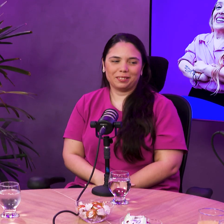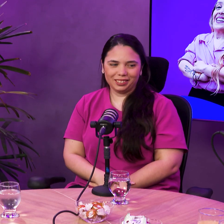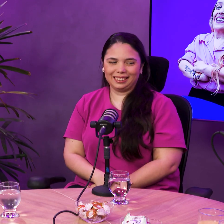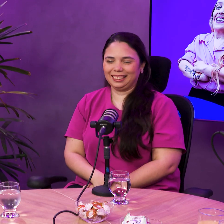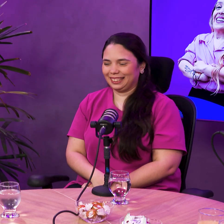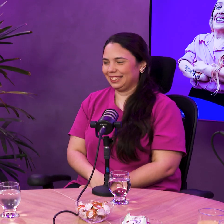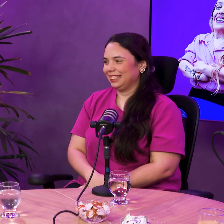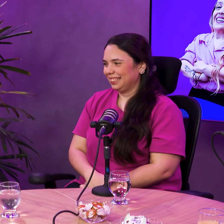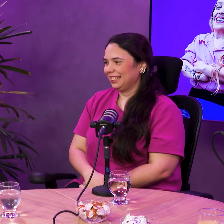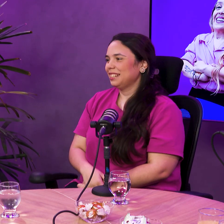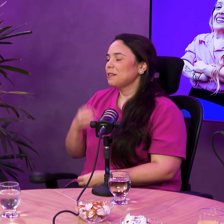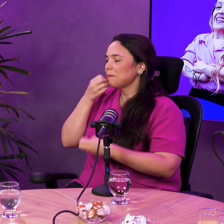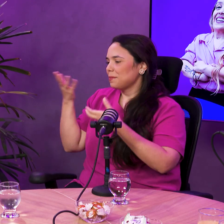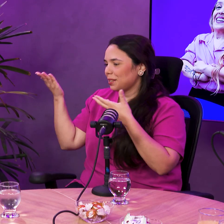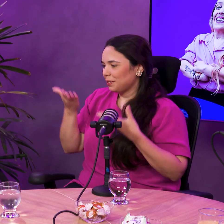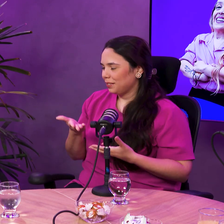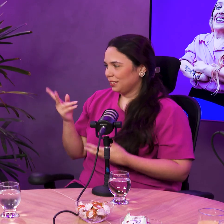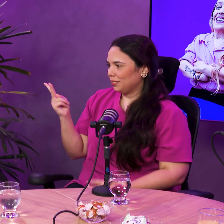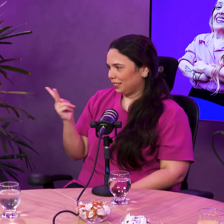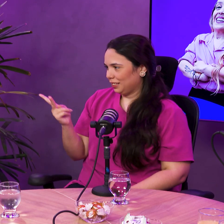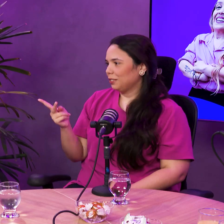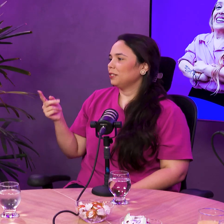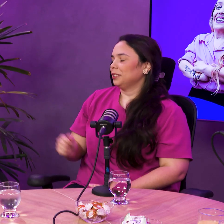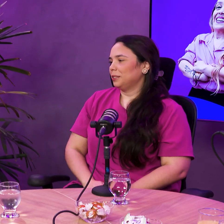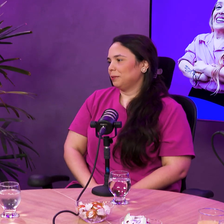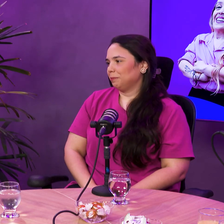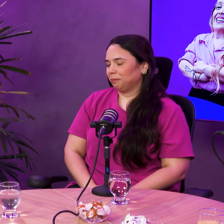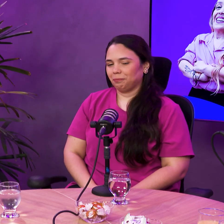Isso mesmo. Sejam bem-vindos.